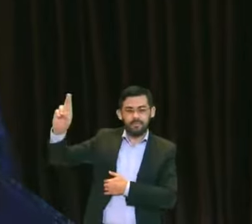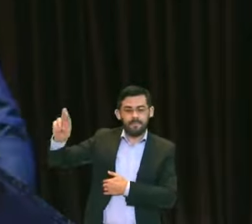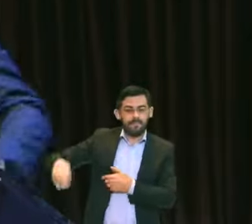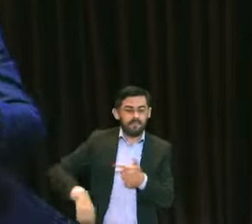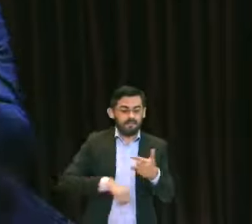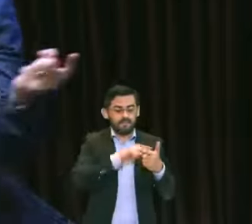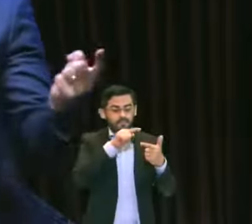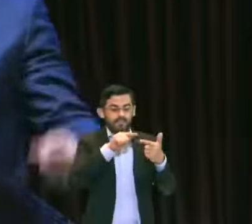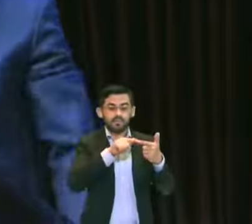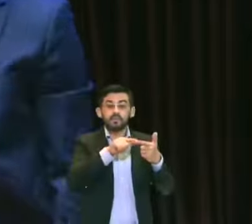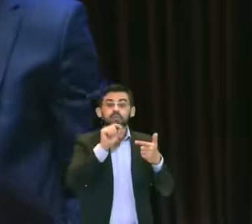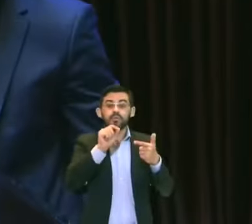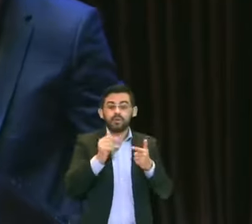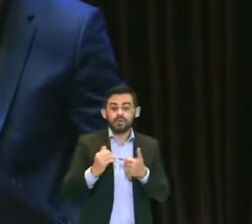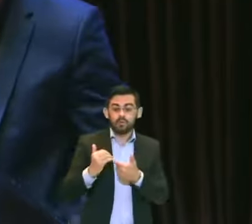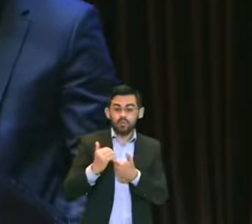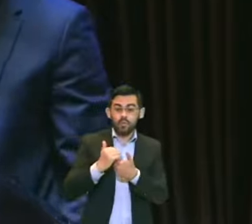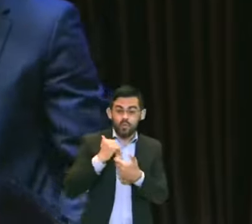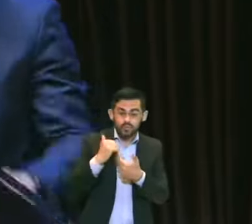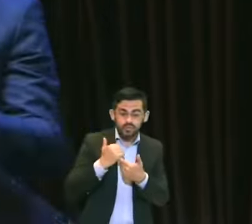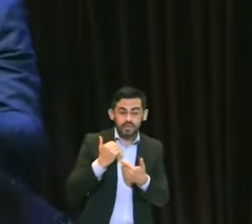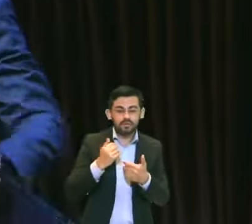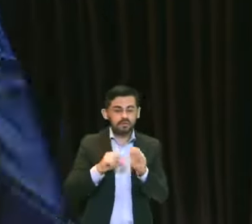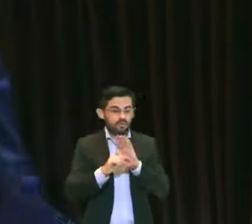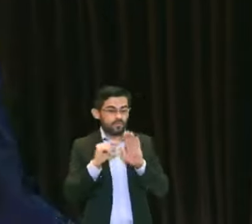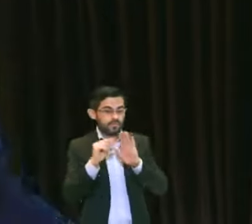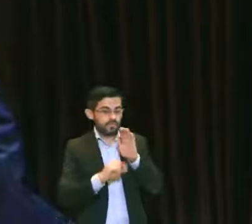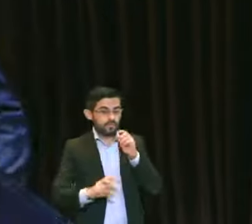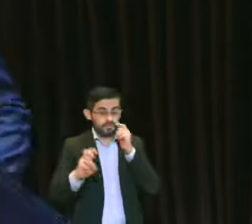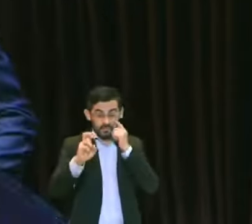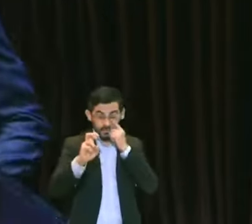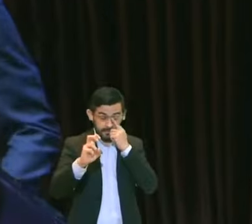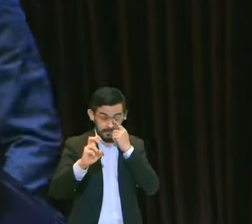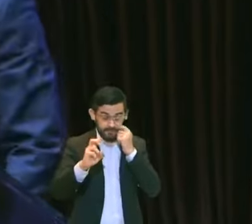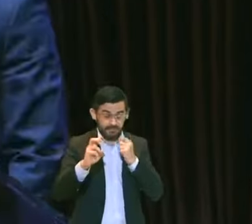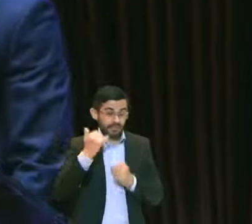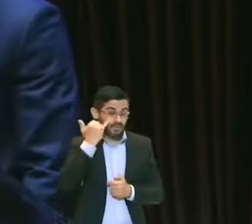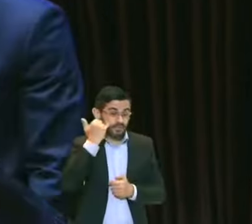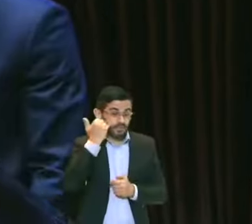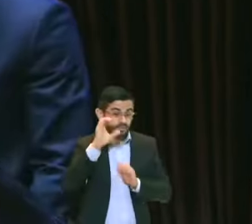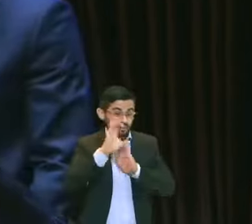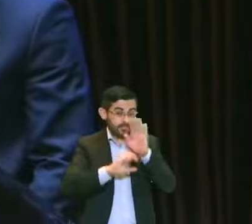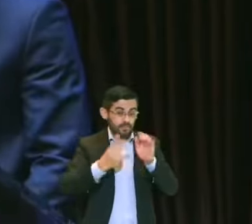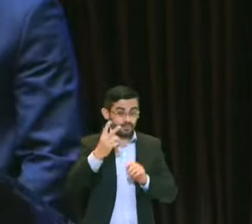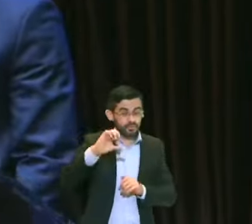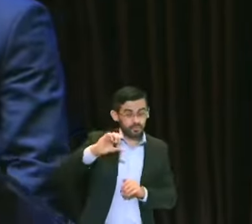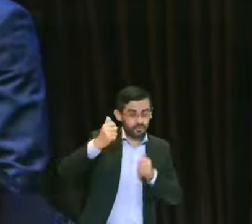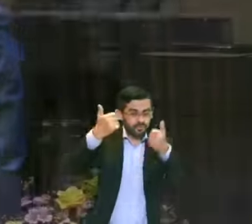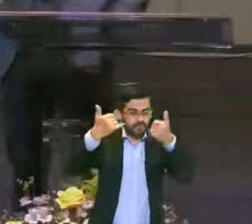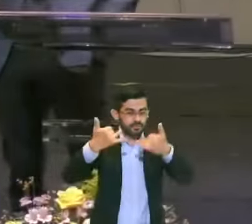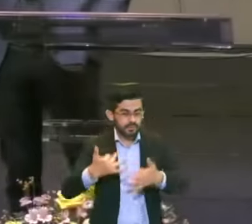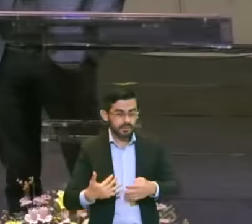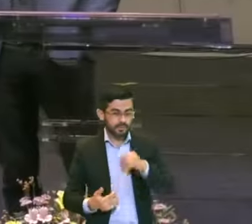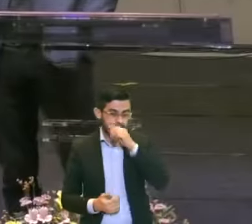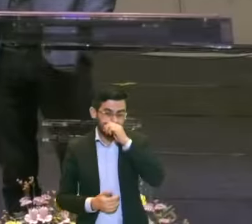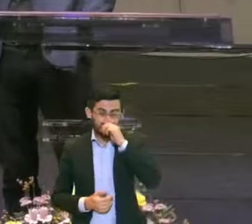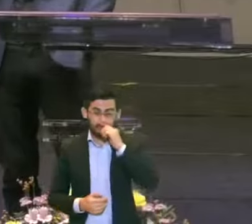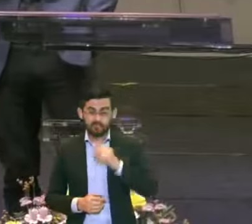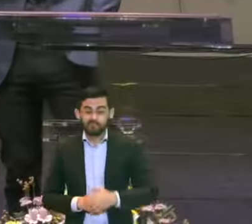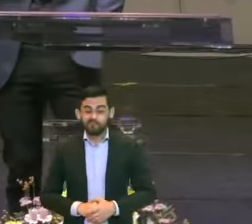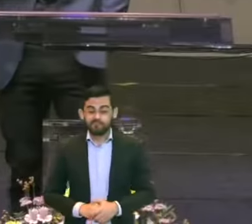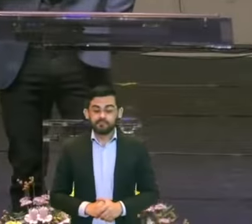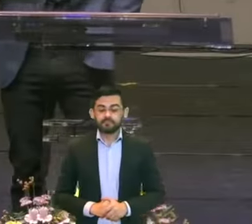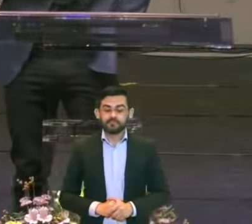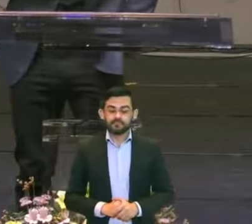Segundo conselho que ele dá, no versículo 5, Jeremias 29, construam